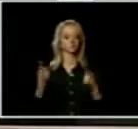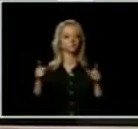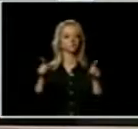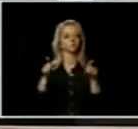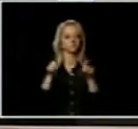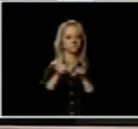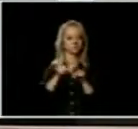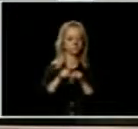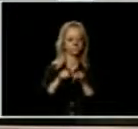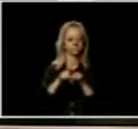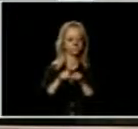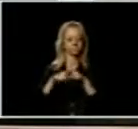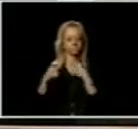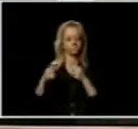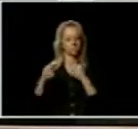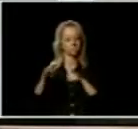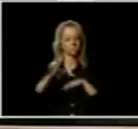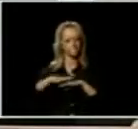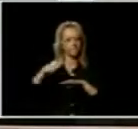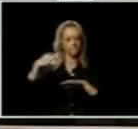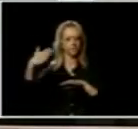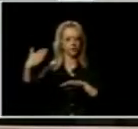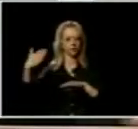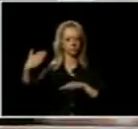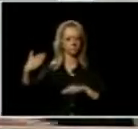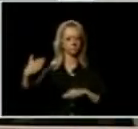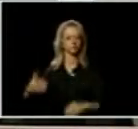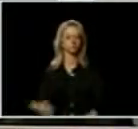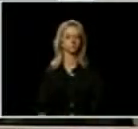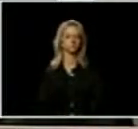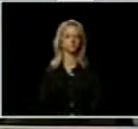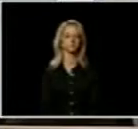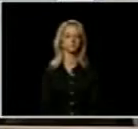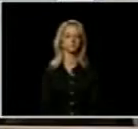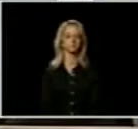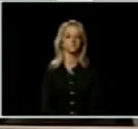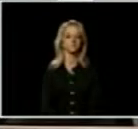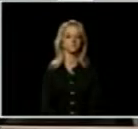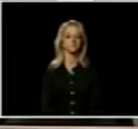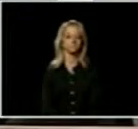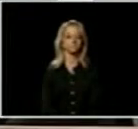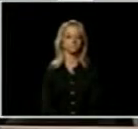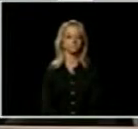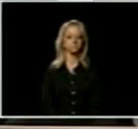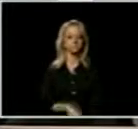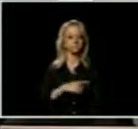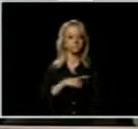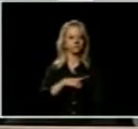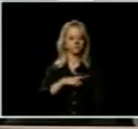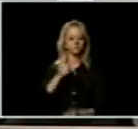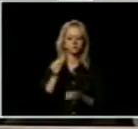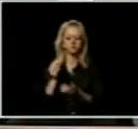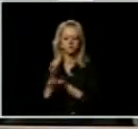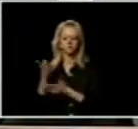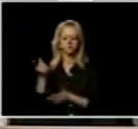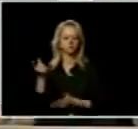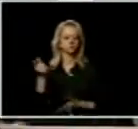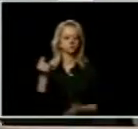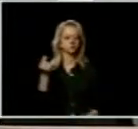nas ações políticas públicas. Nós temos um investimento na área da cultura, o valor de